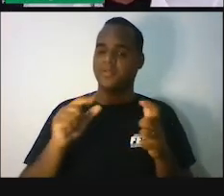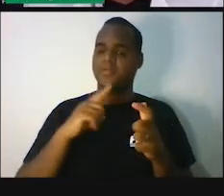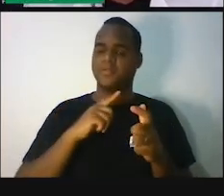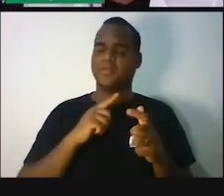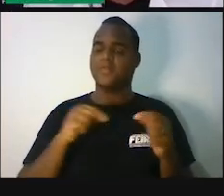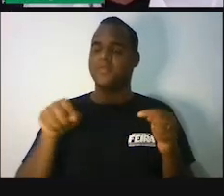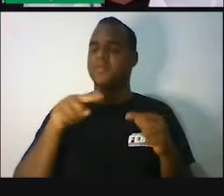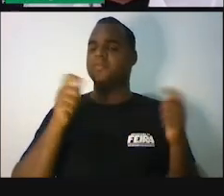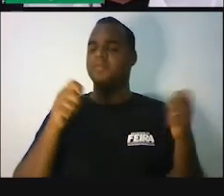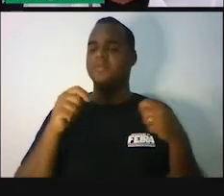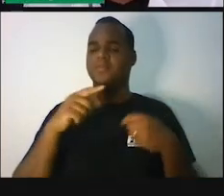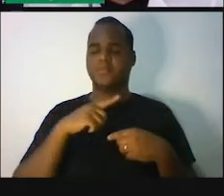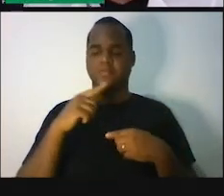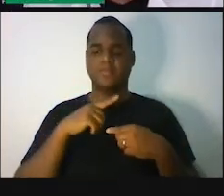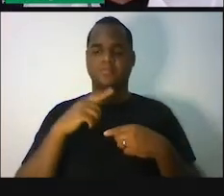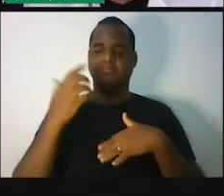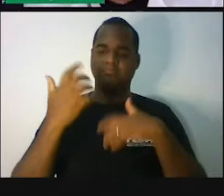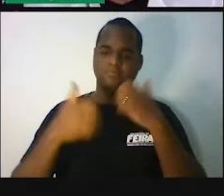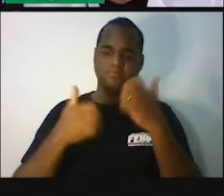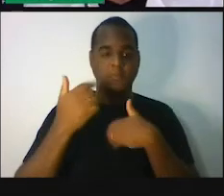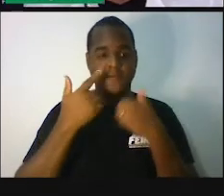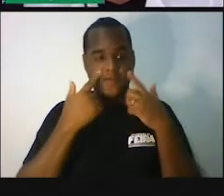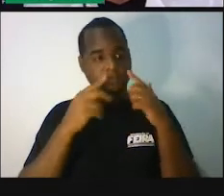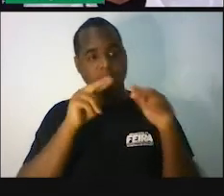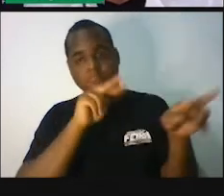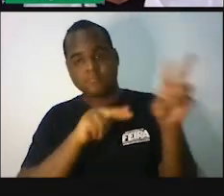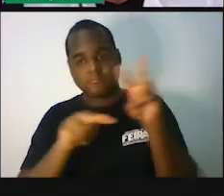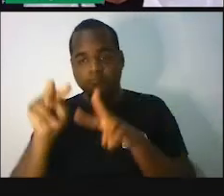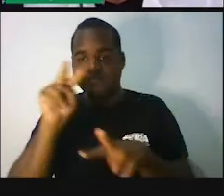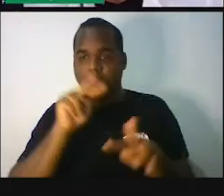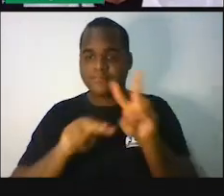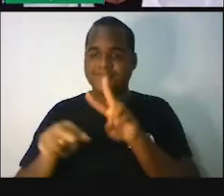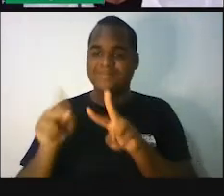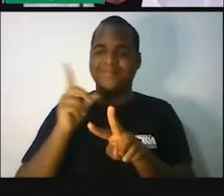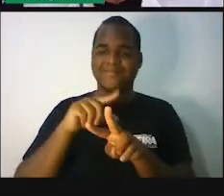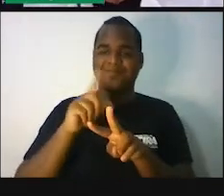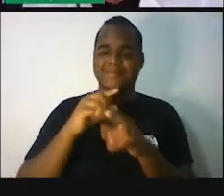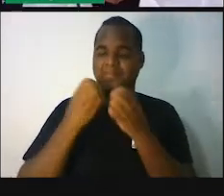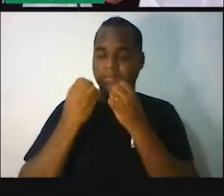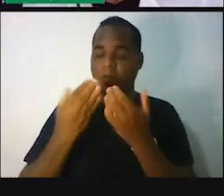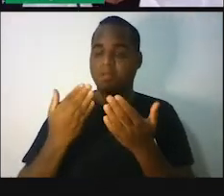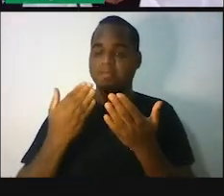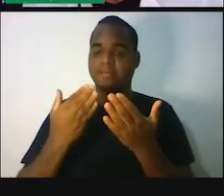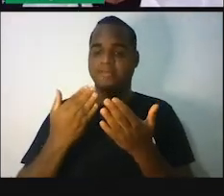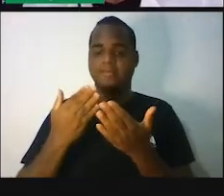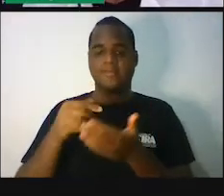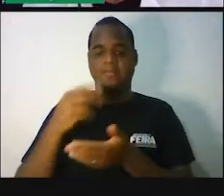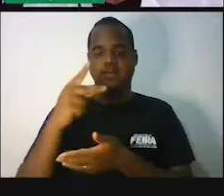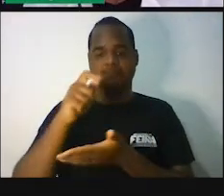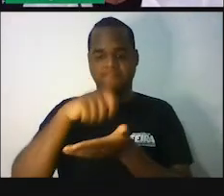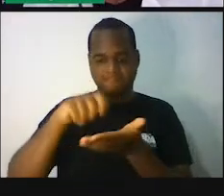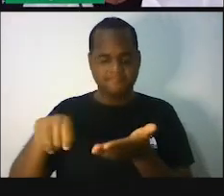ter uma melhor visualização do que a gente vai escrever aqui.